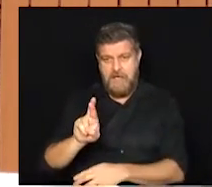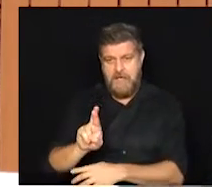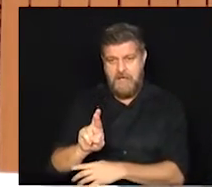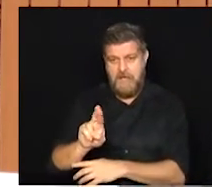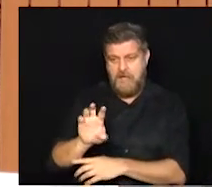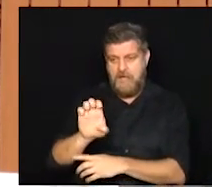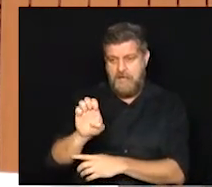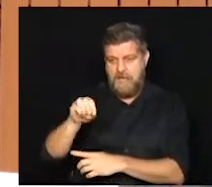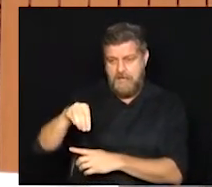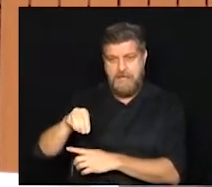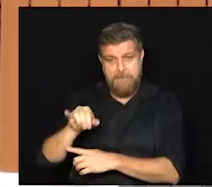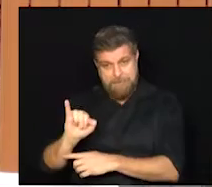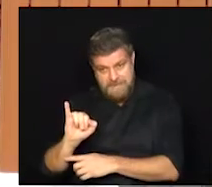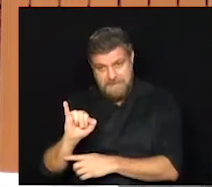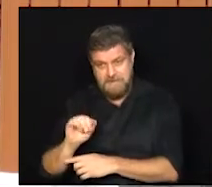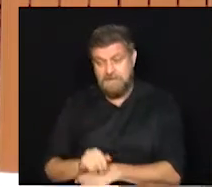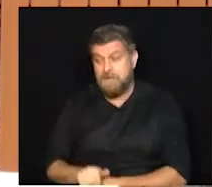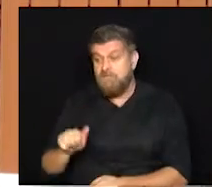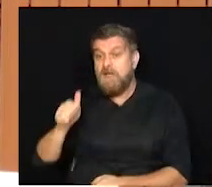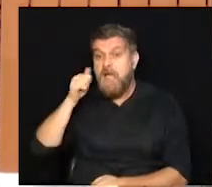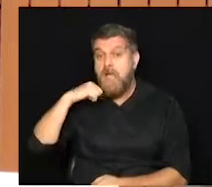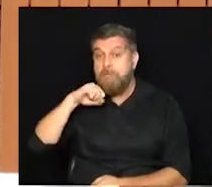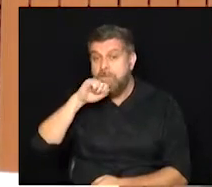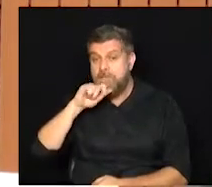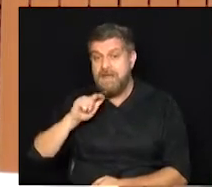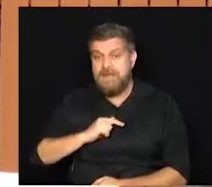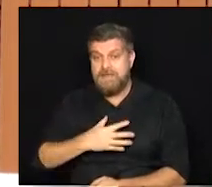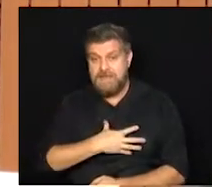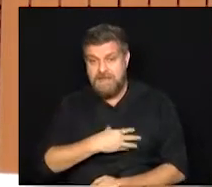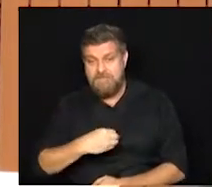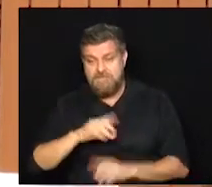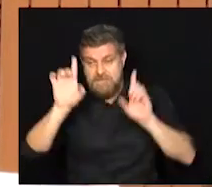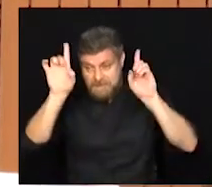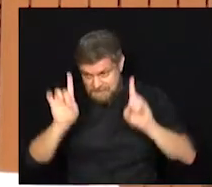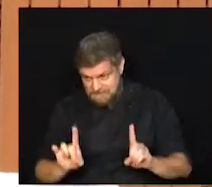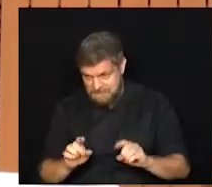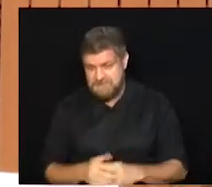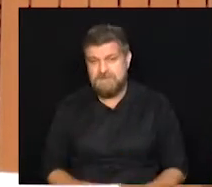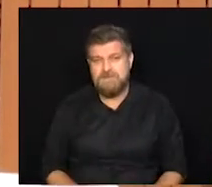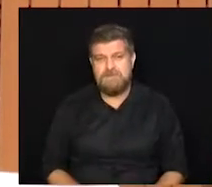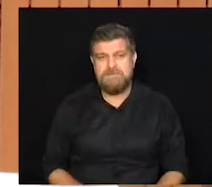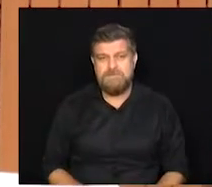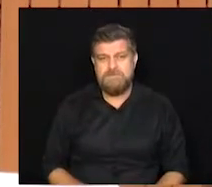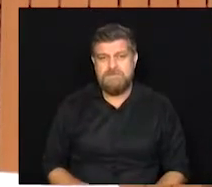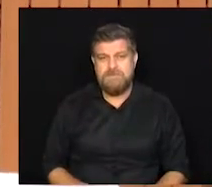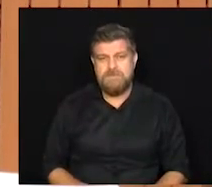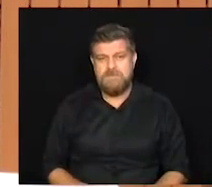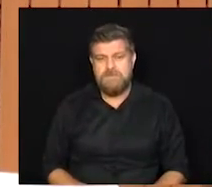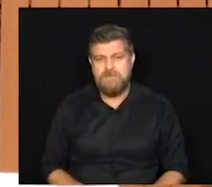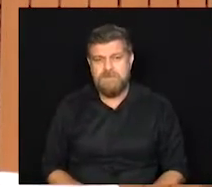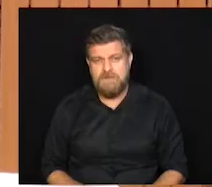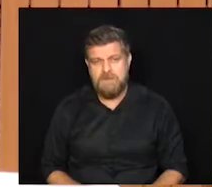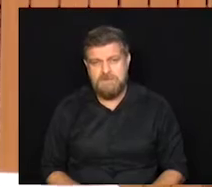que é mãe de crianças com deficiência. Imagina, eu que agradeço. Podemos dizer...